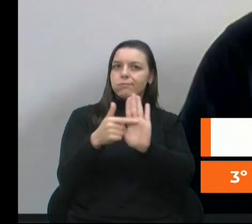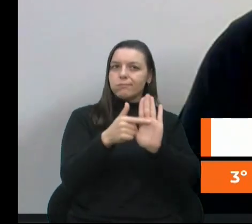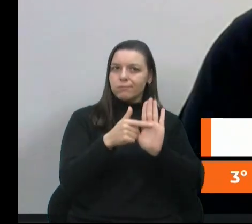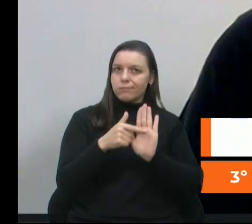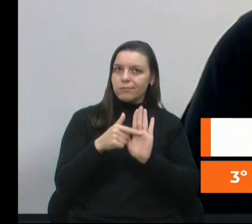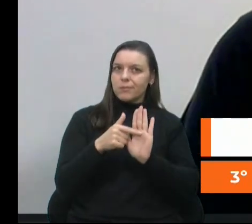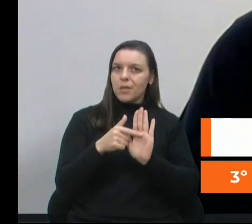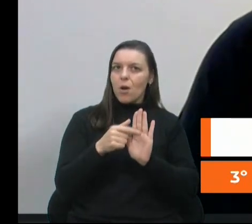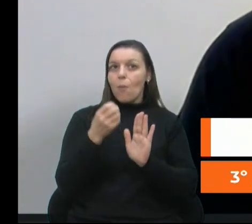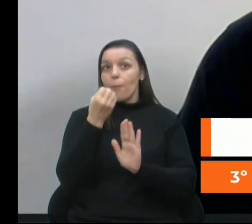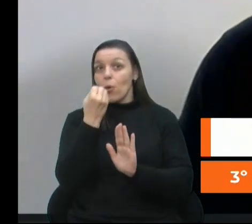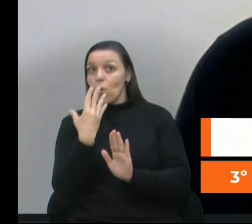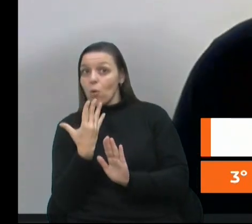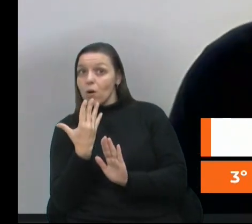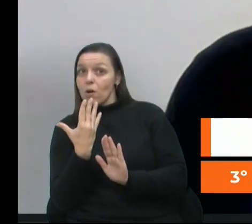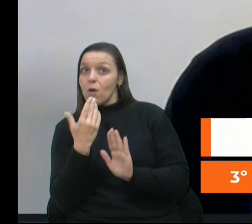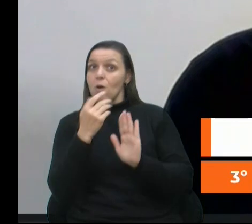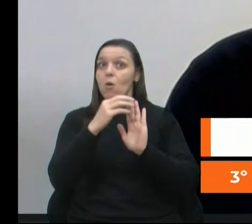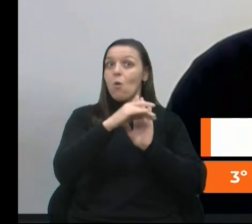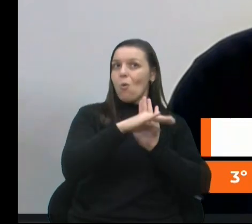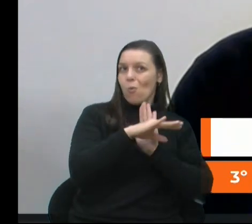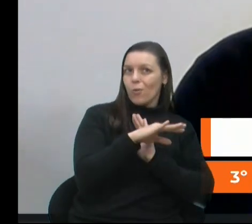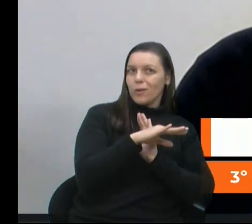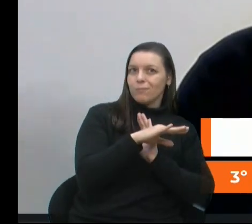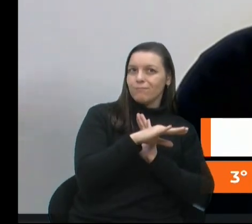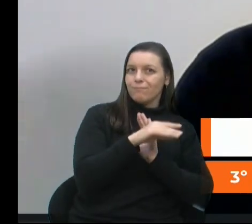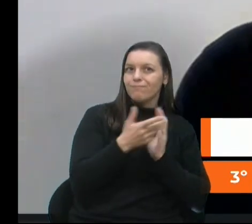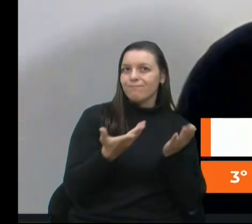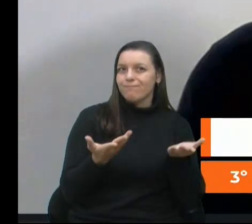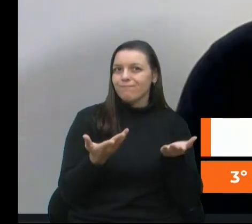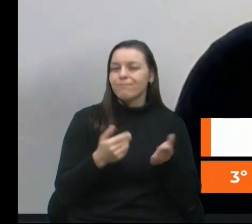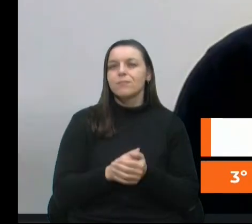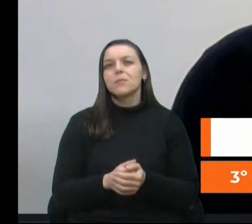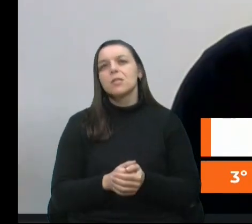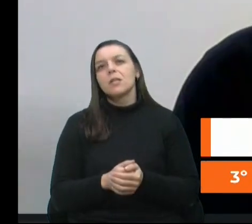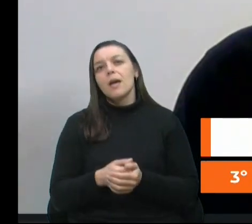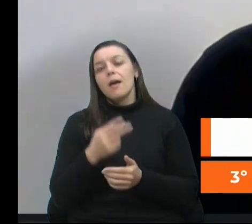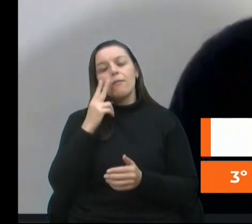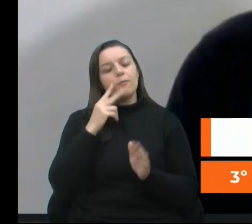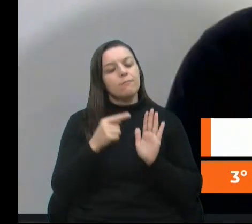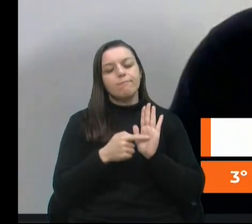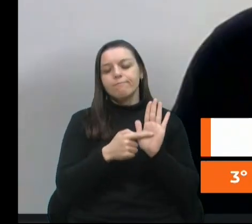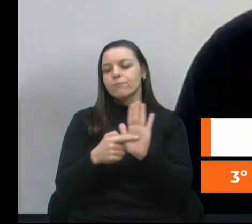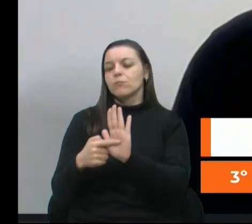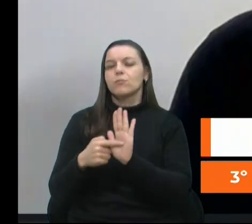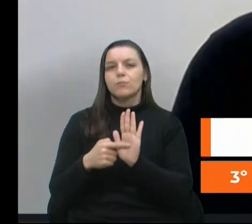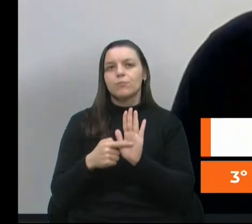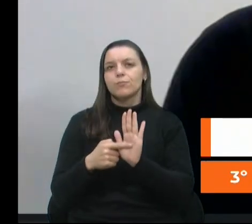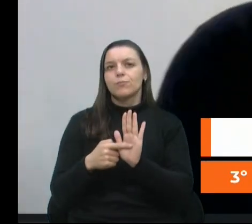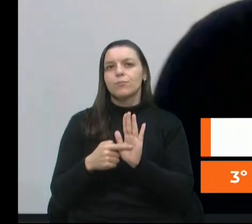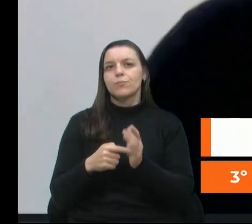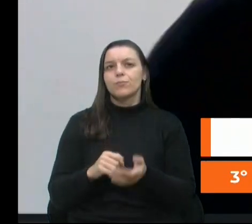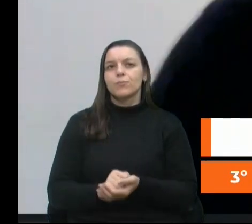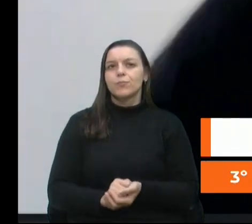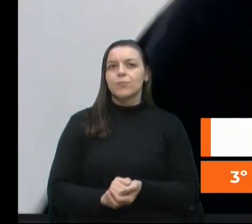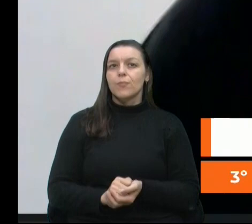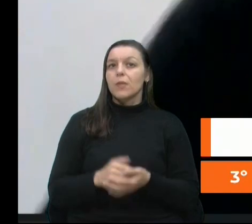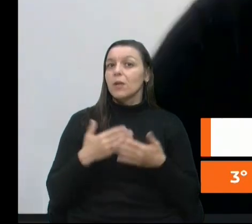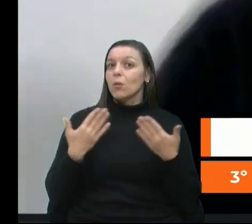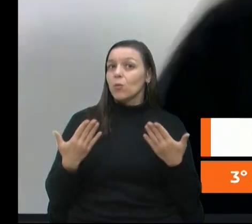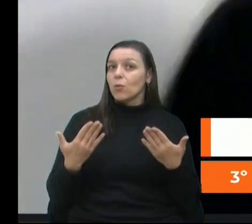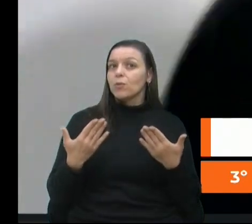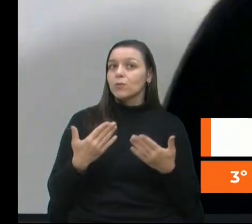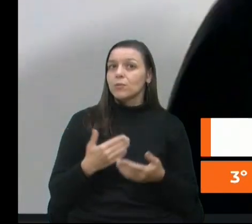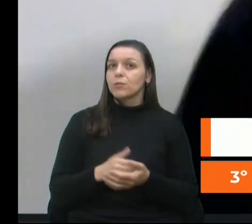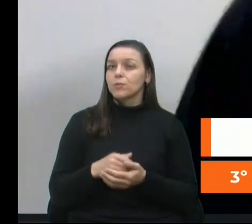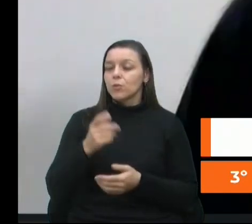seja por coisas boas ou seja por coisas ruins, é ser visto. Então,